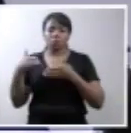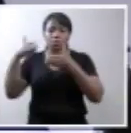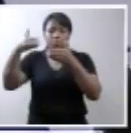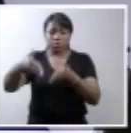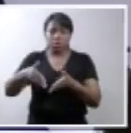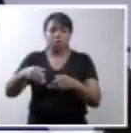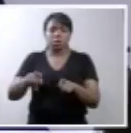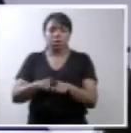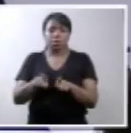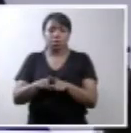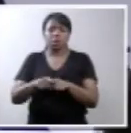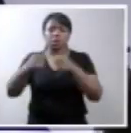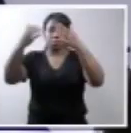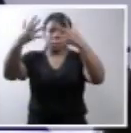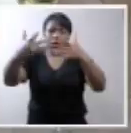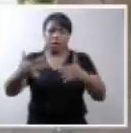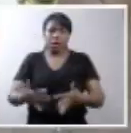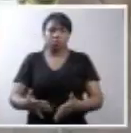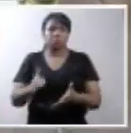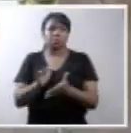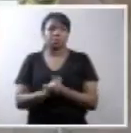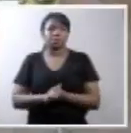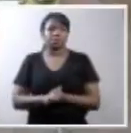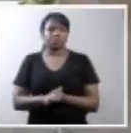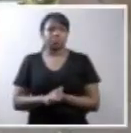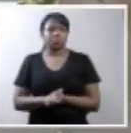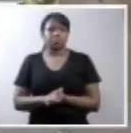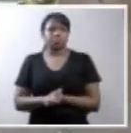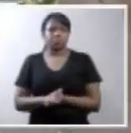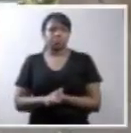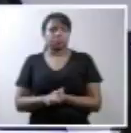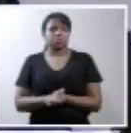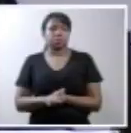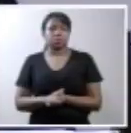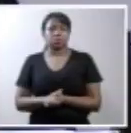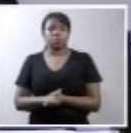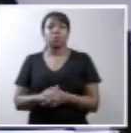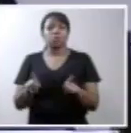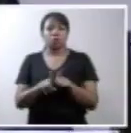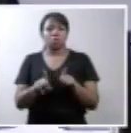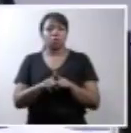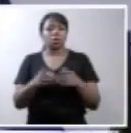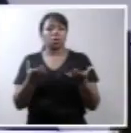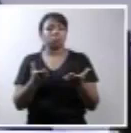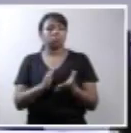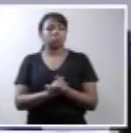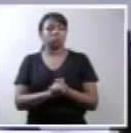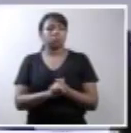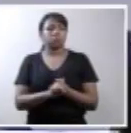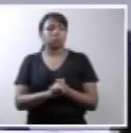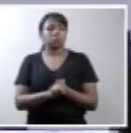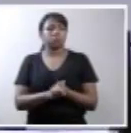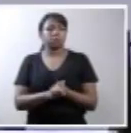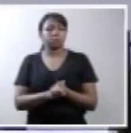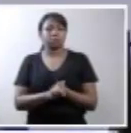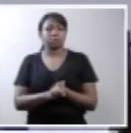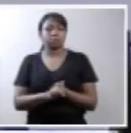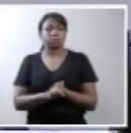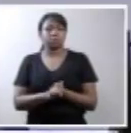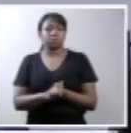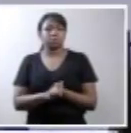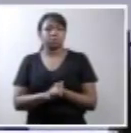Silva Brandão por ter compartilhado conosco as suas convicções e não tem perguntas Dr Evando Dr